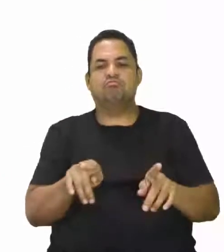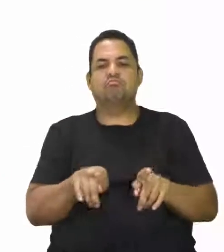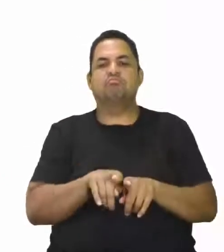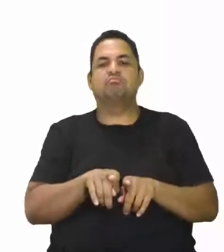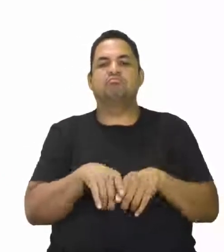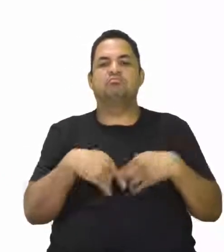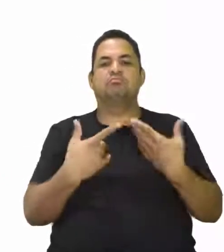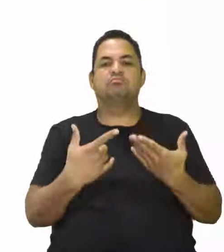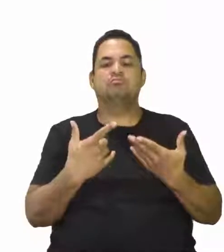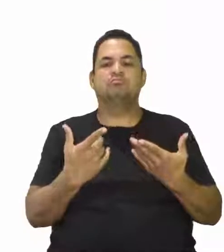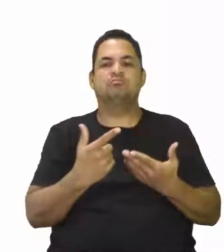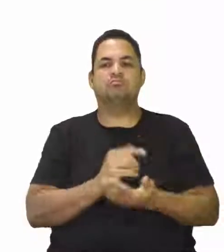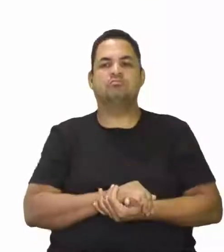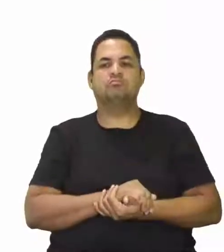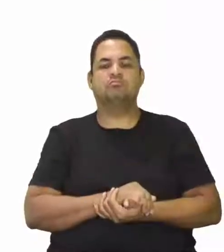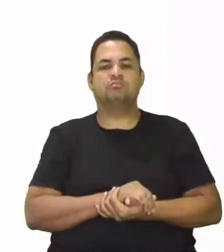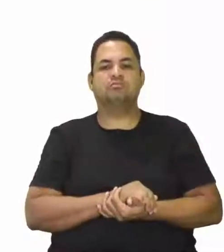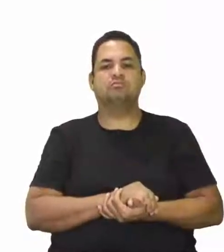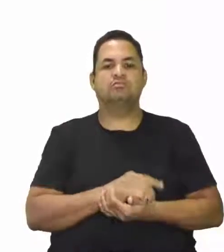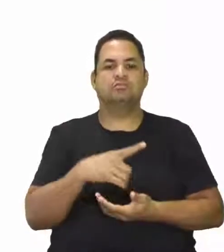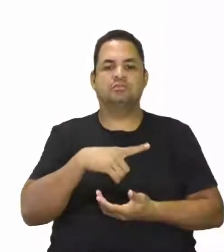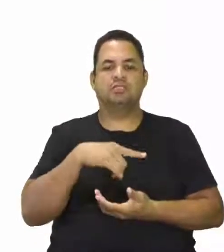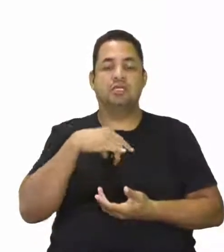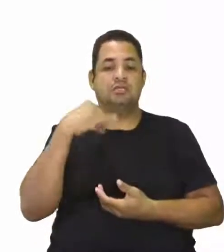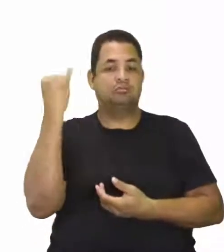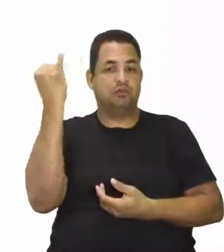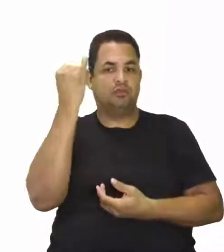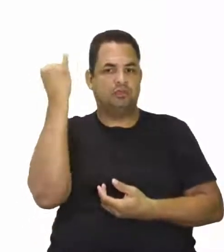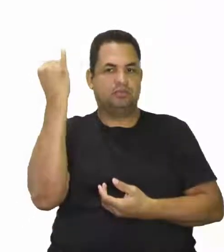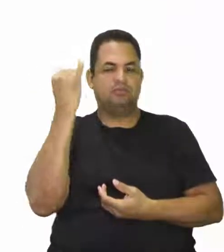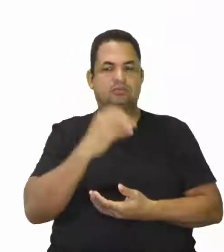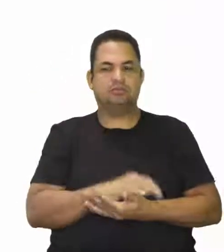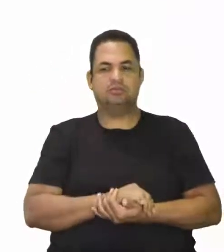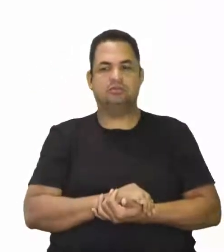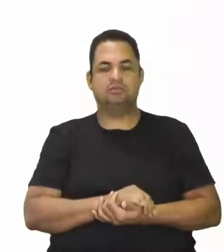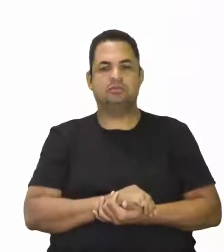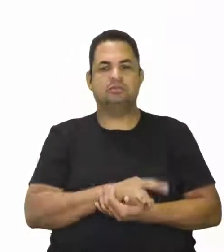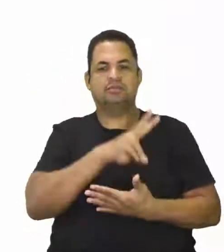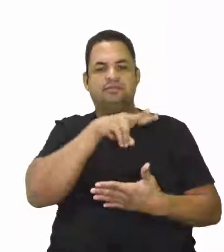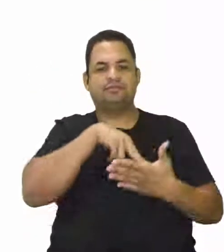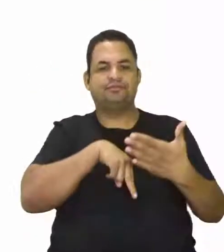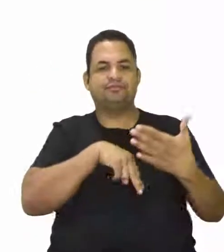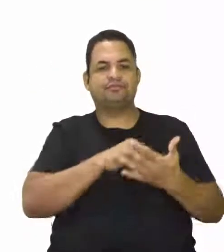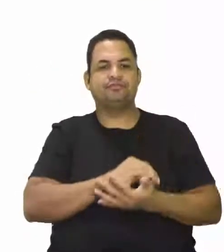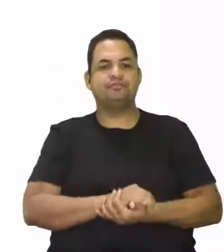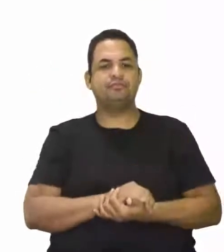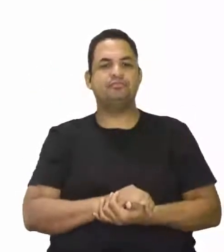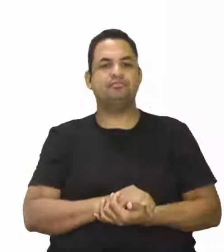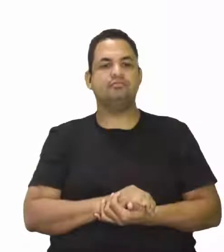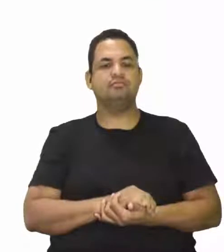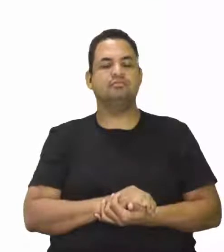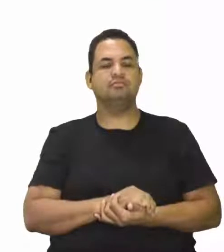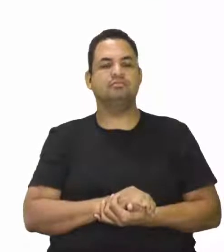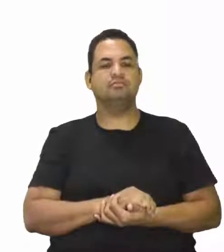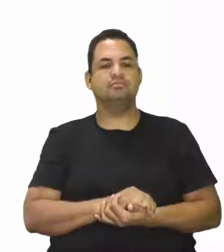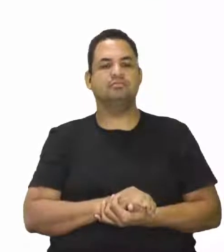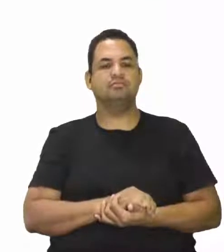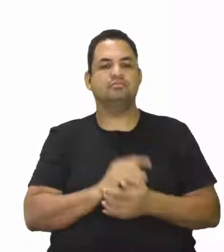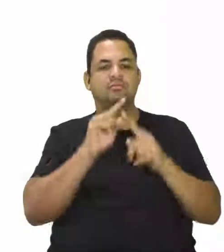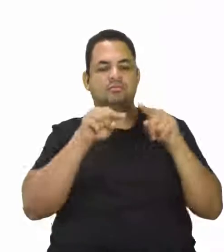situação que naquele momento tem relevância. Então vamos ler a nossa tirinha do Manolito? Essa